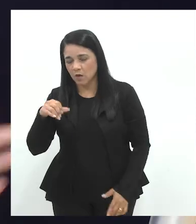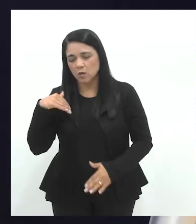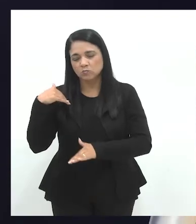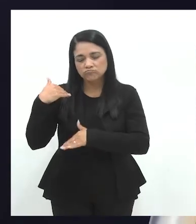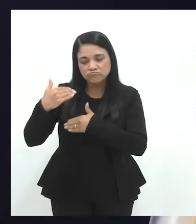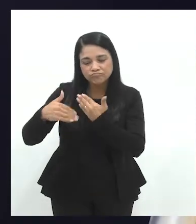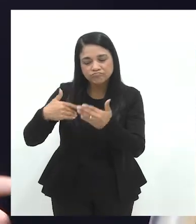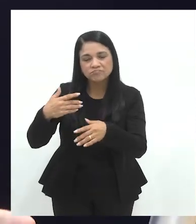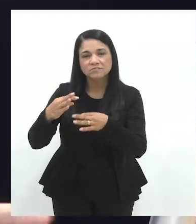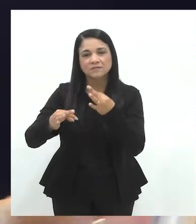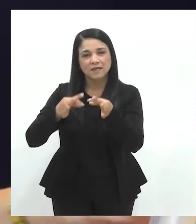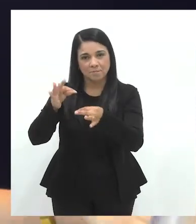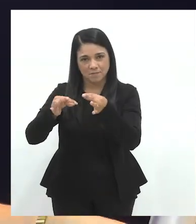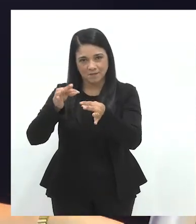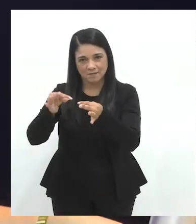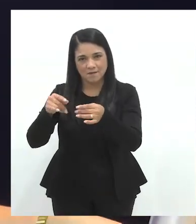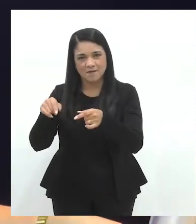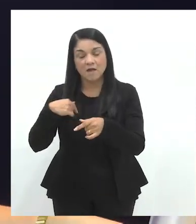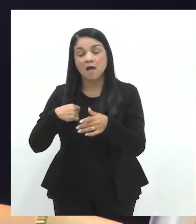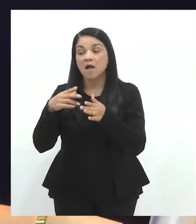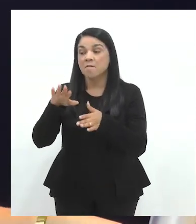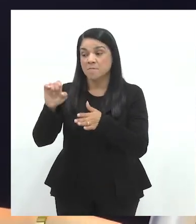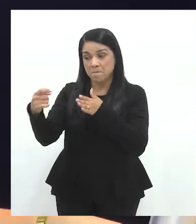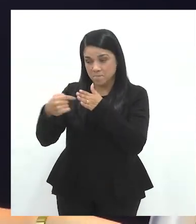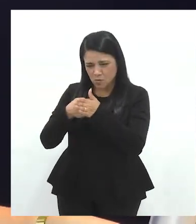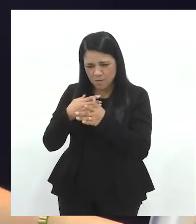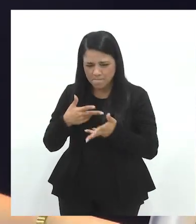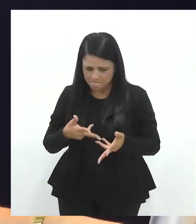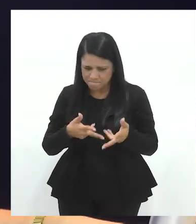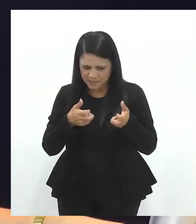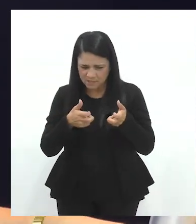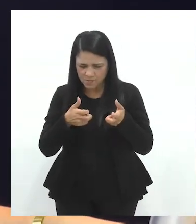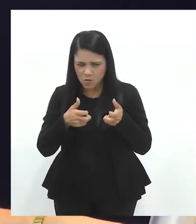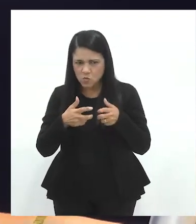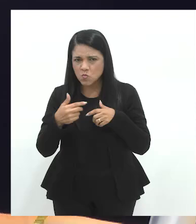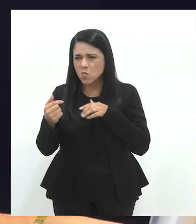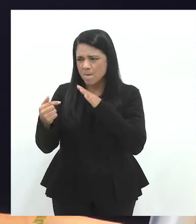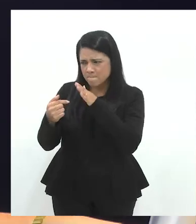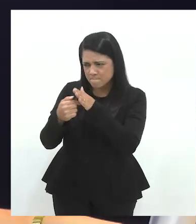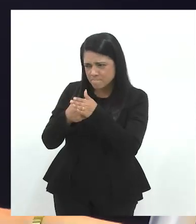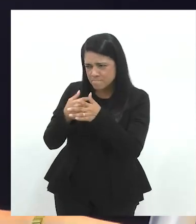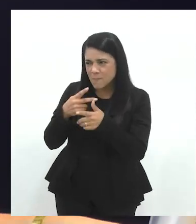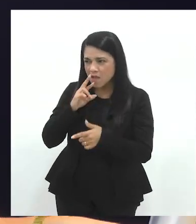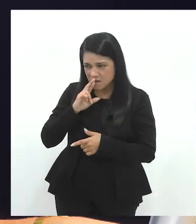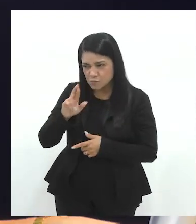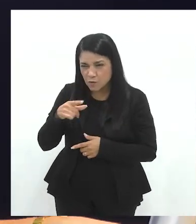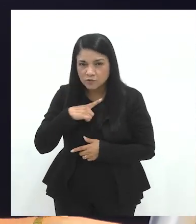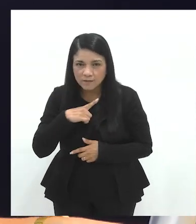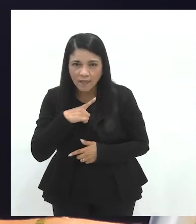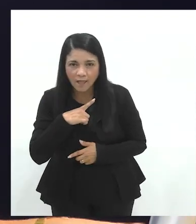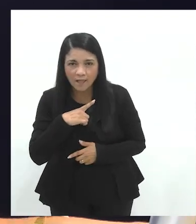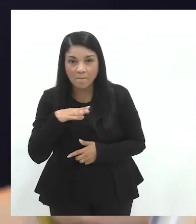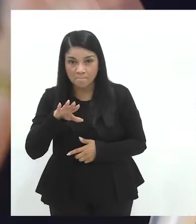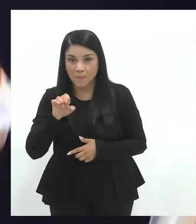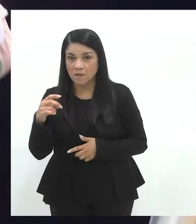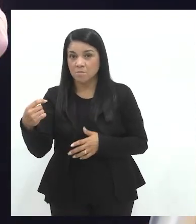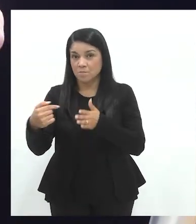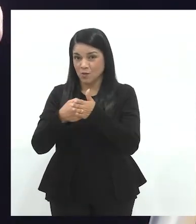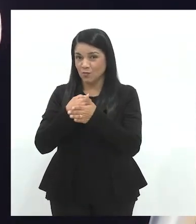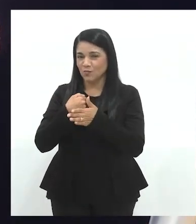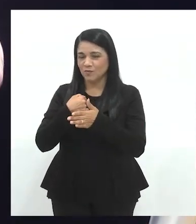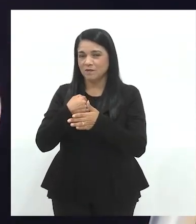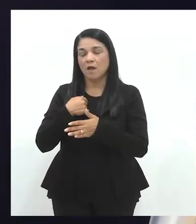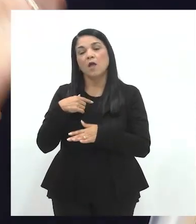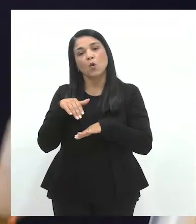eu vou trabalhando. E a mãe pergunta, e aí? Já percebeu alguma coisa? E aí? Já tem alguma resposta?